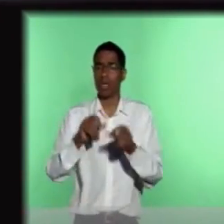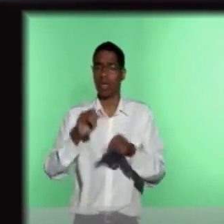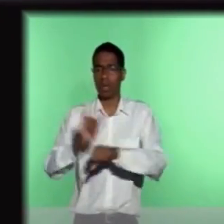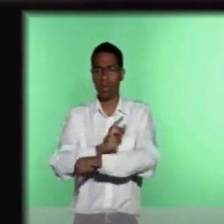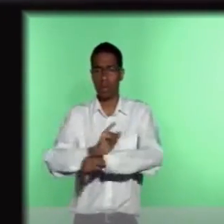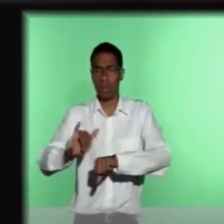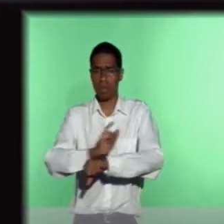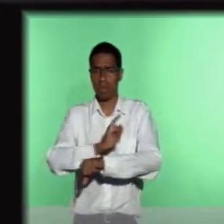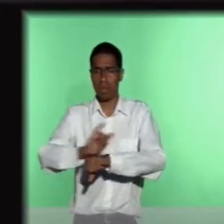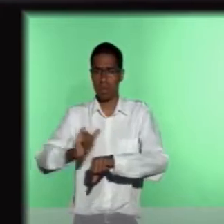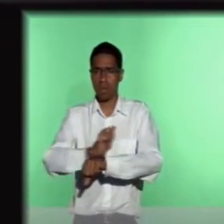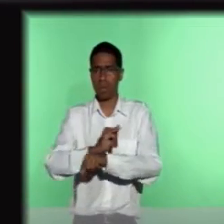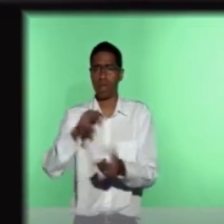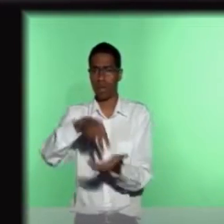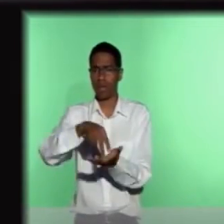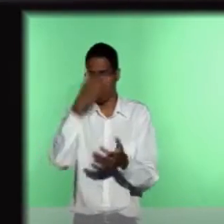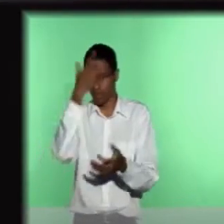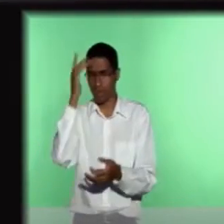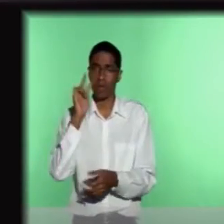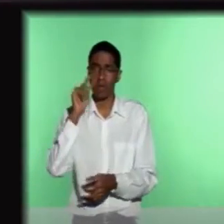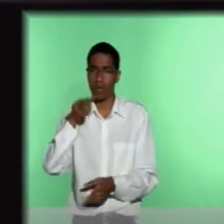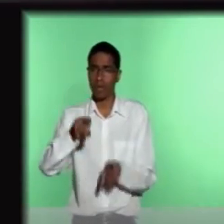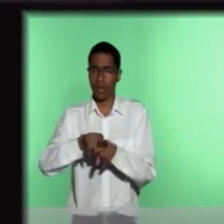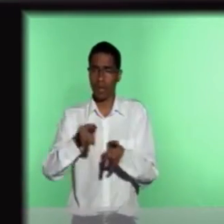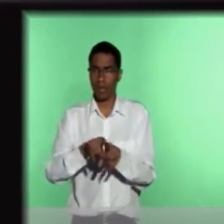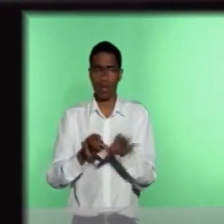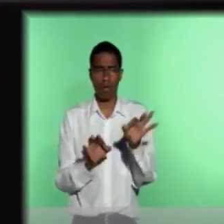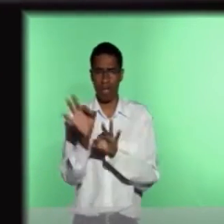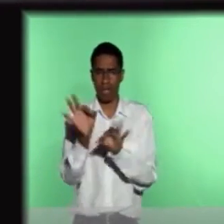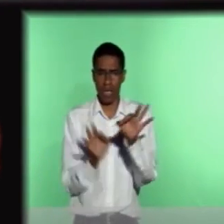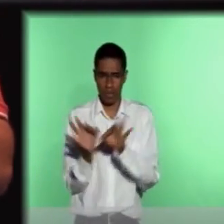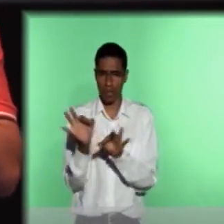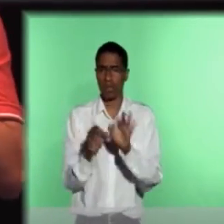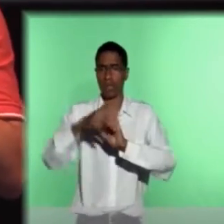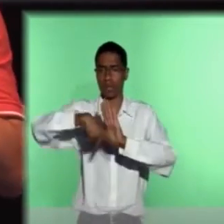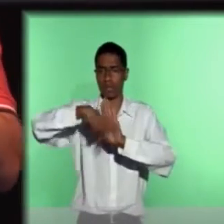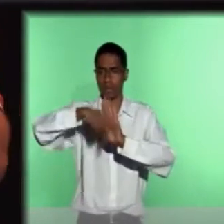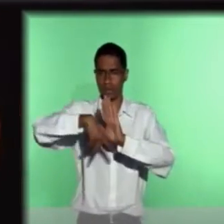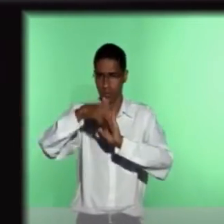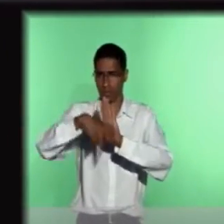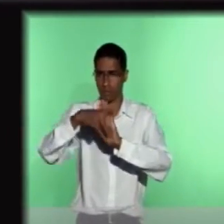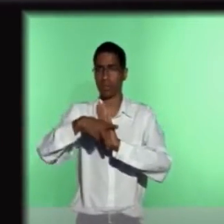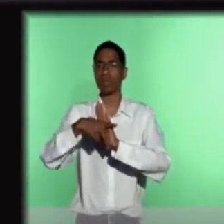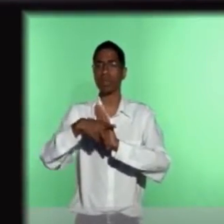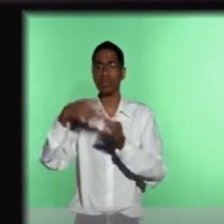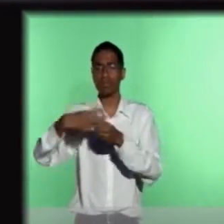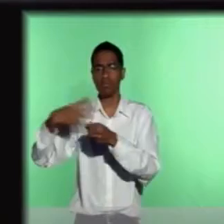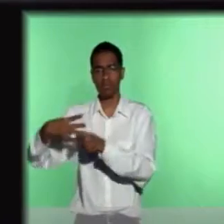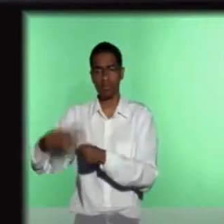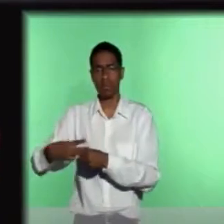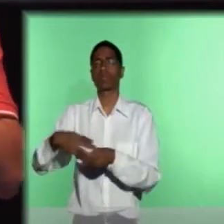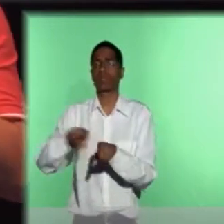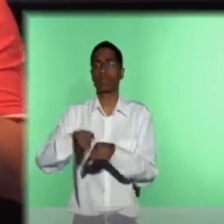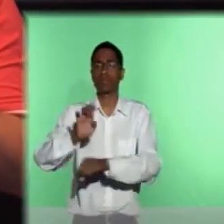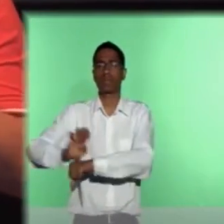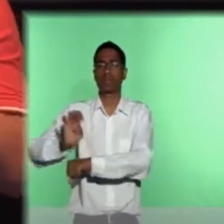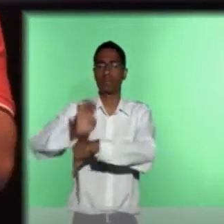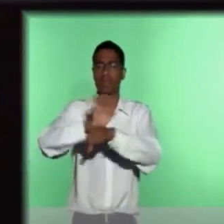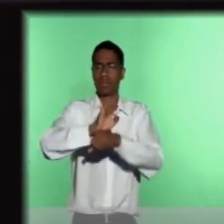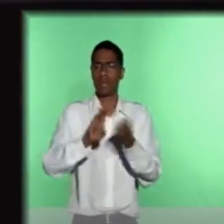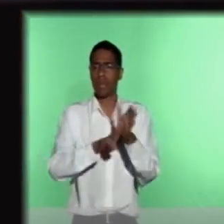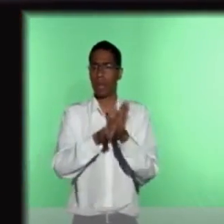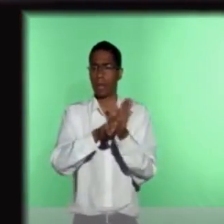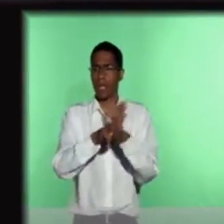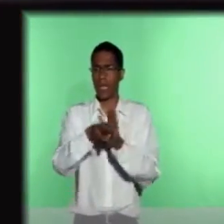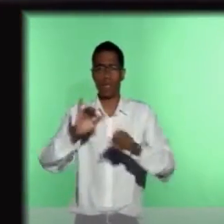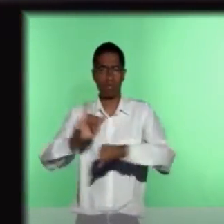frente está conhecendo bastante o Plano Nacional de Educação e o Plano Municipal e Estadual. Então, você tem as metas e as estratégias. No